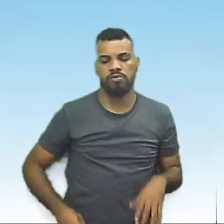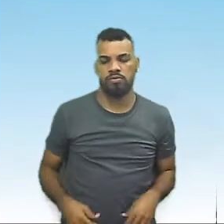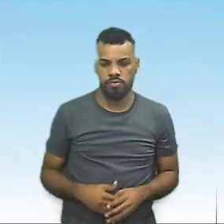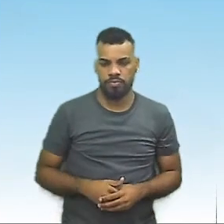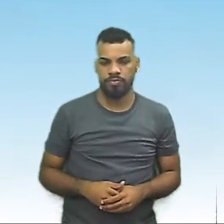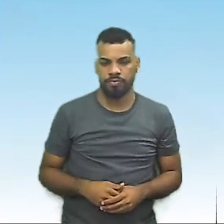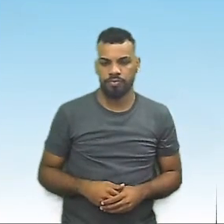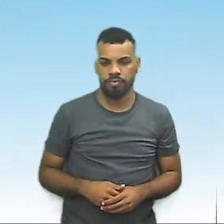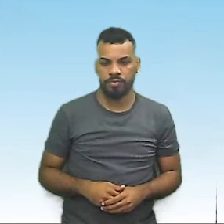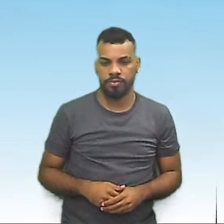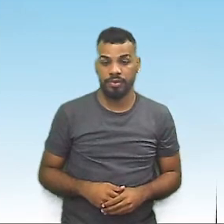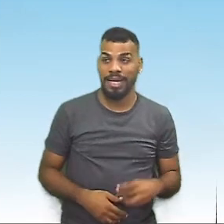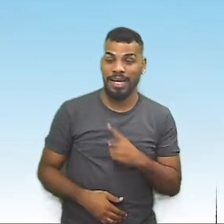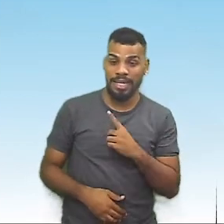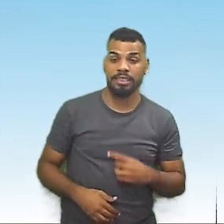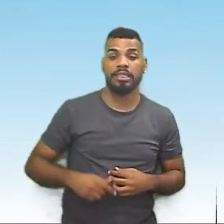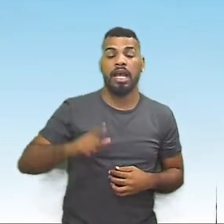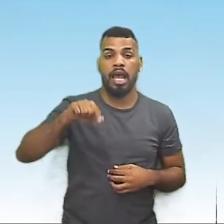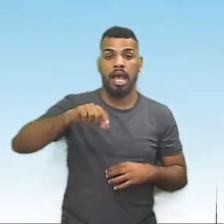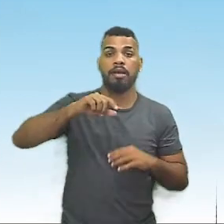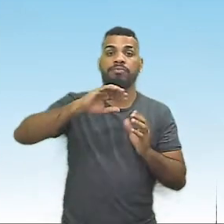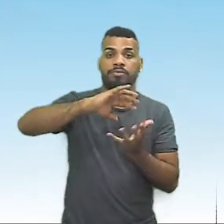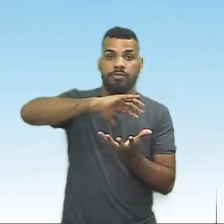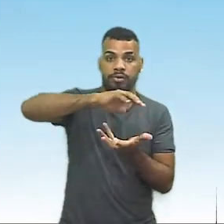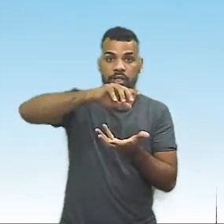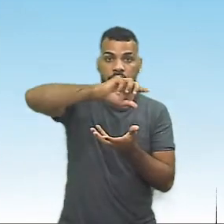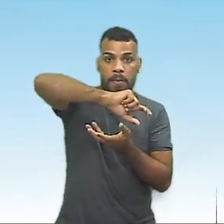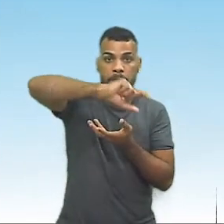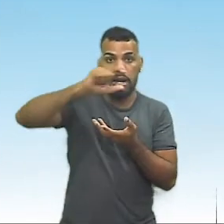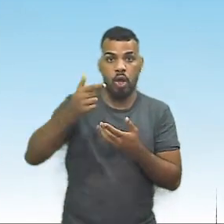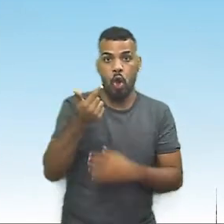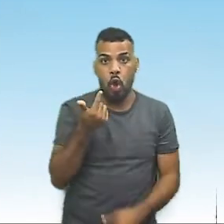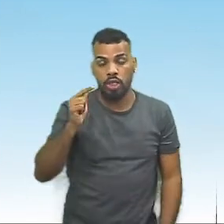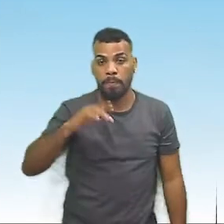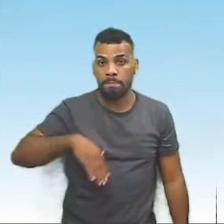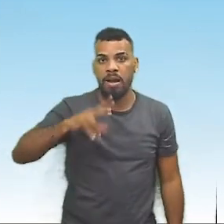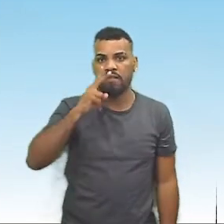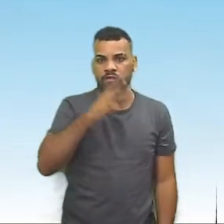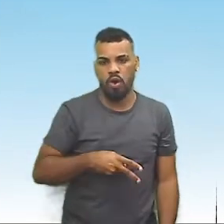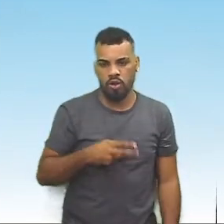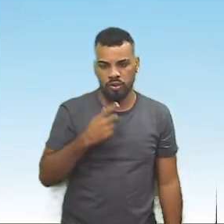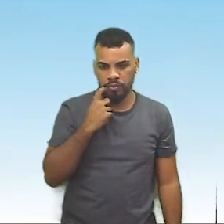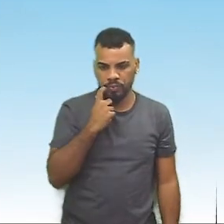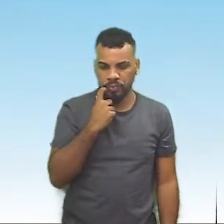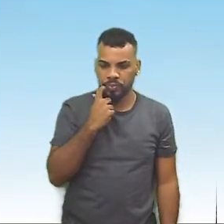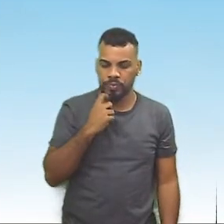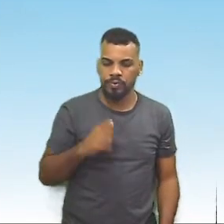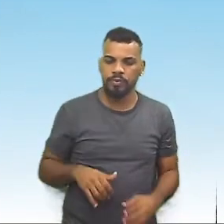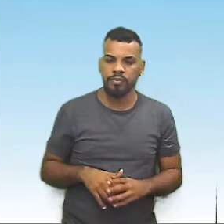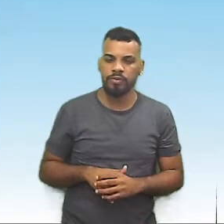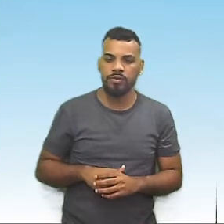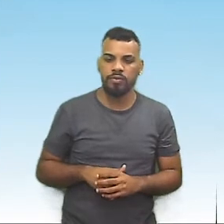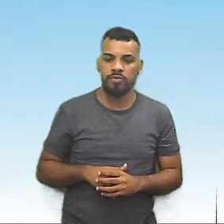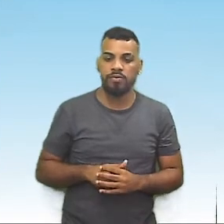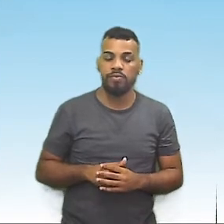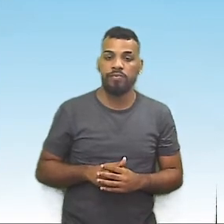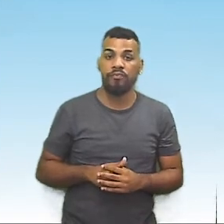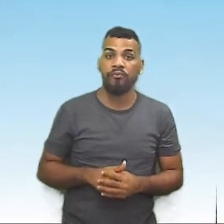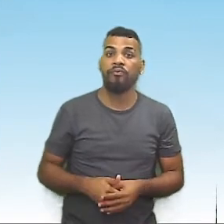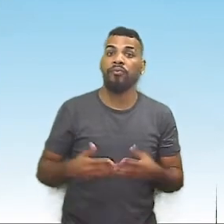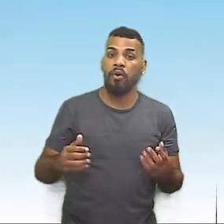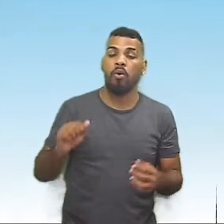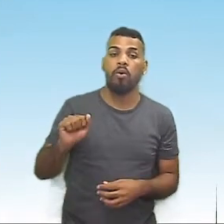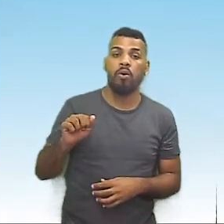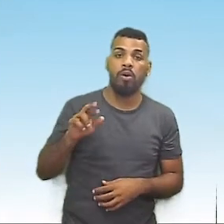mais alta da atmosfera, em que os gases estão todos misturados. Nessa altura, o ar